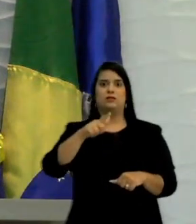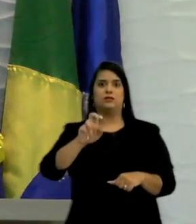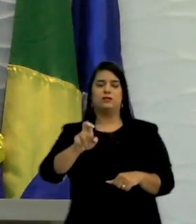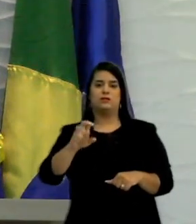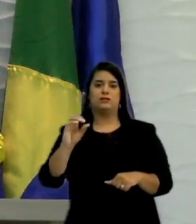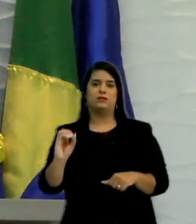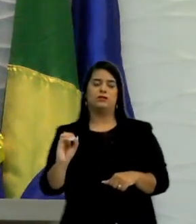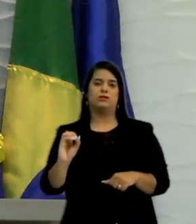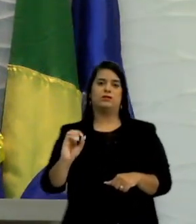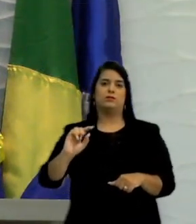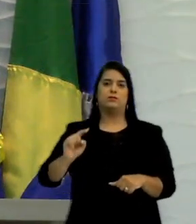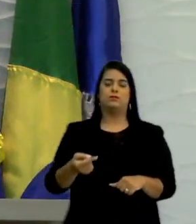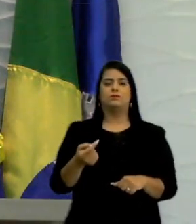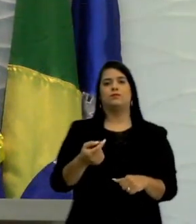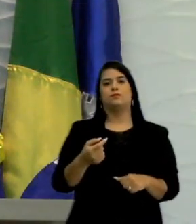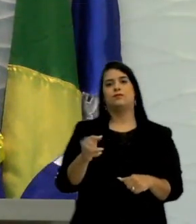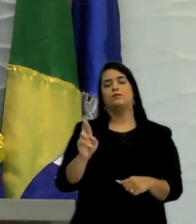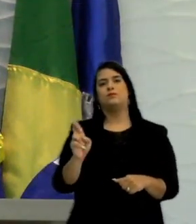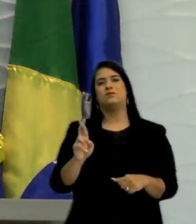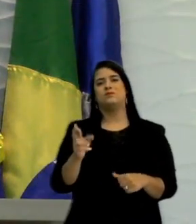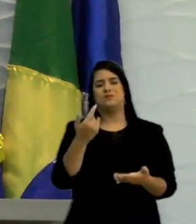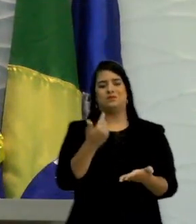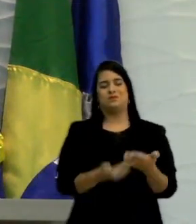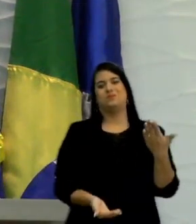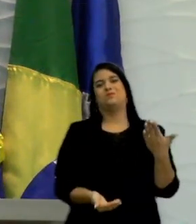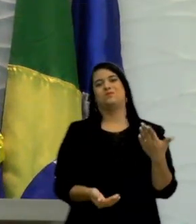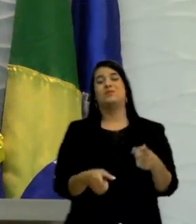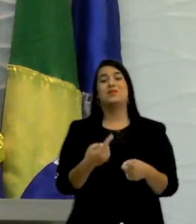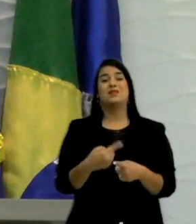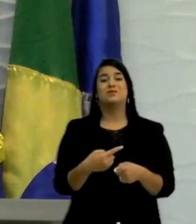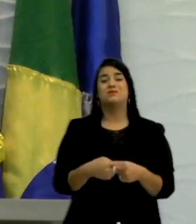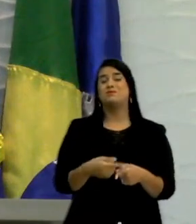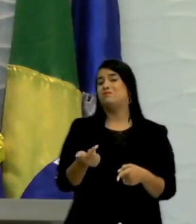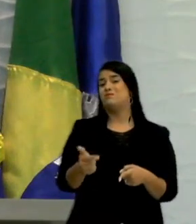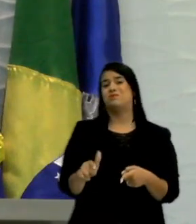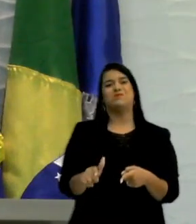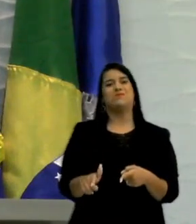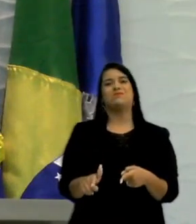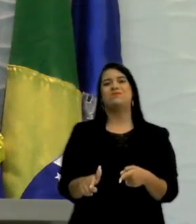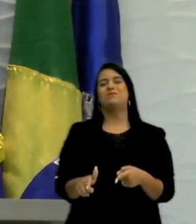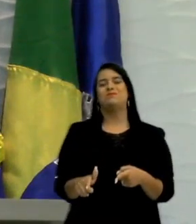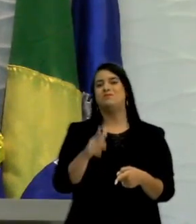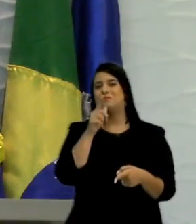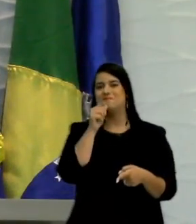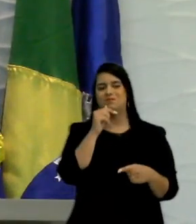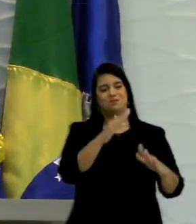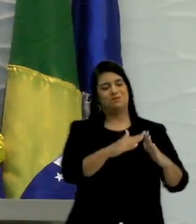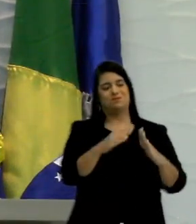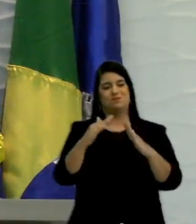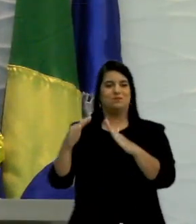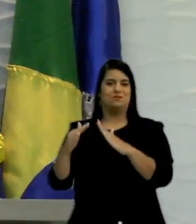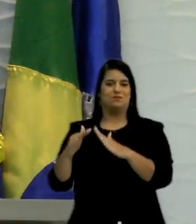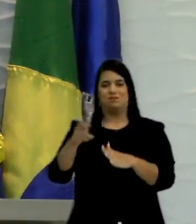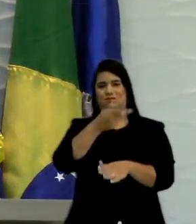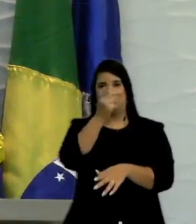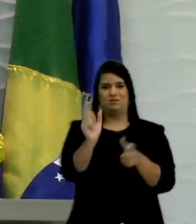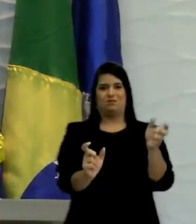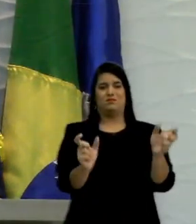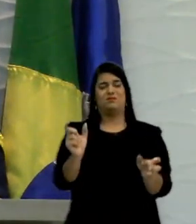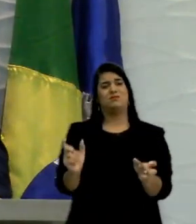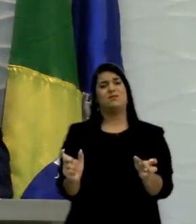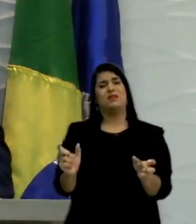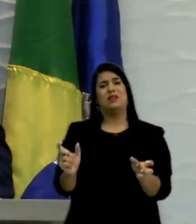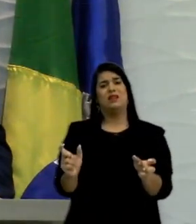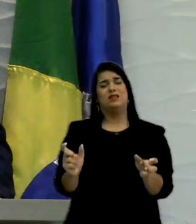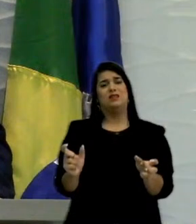perdas a Compesa tem tido, né, na sua arrecadação, porque não faz cumprir o calendário de abastecimento. Deixa o povo de São Bento